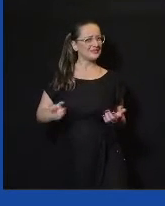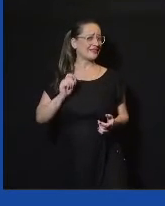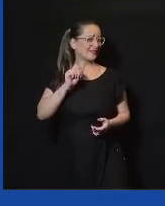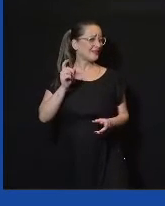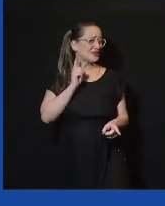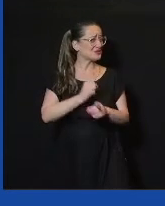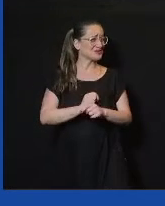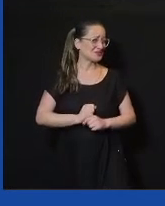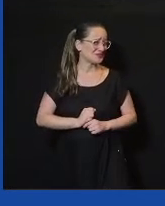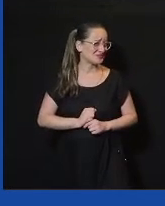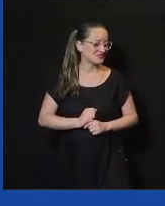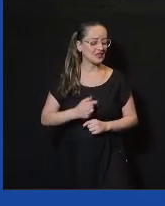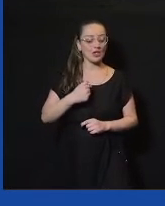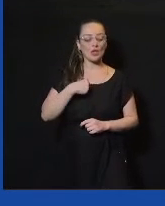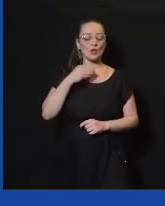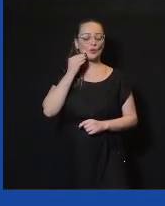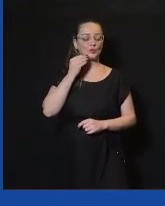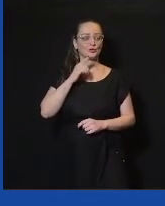eu tive a oportunidade